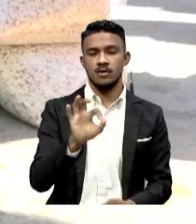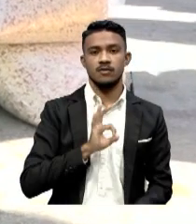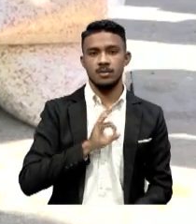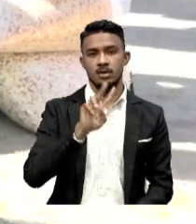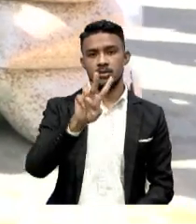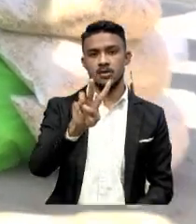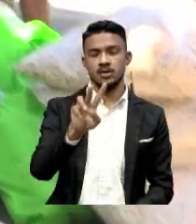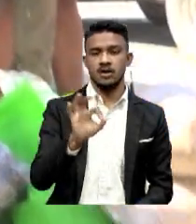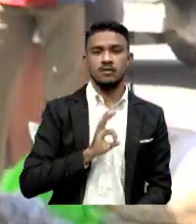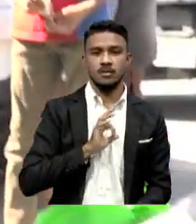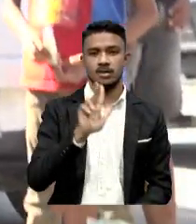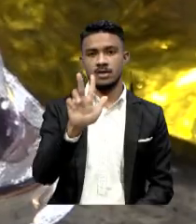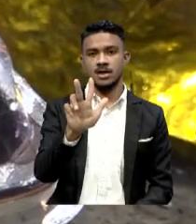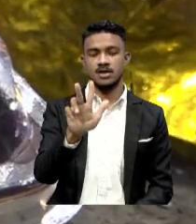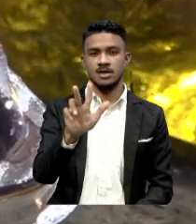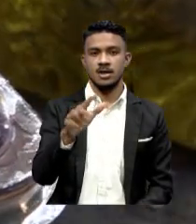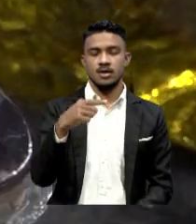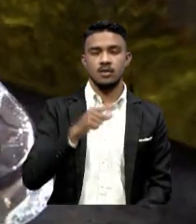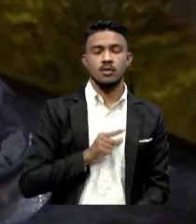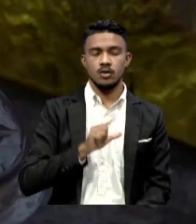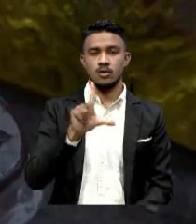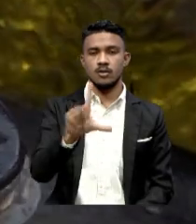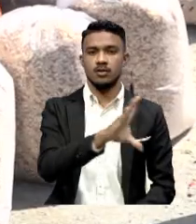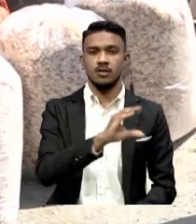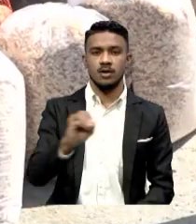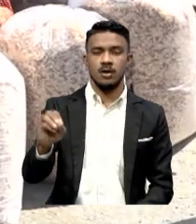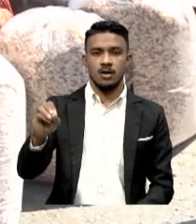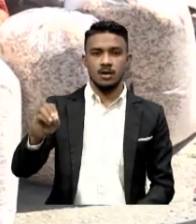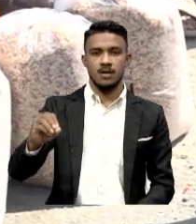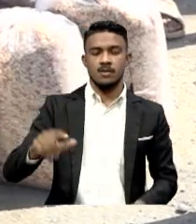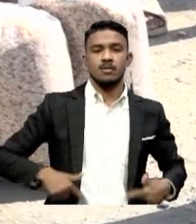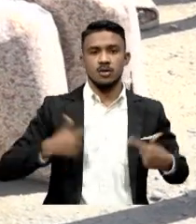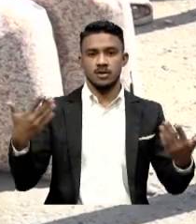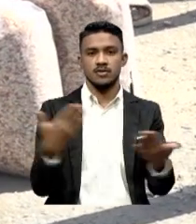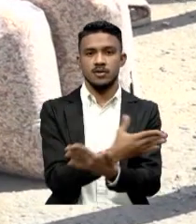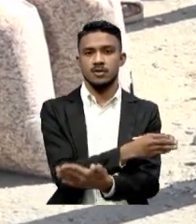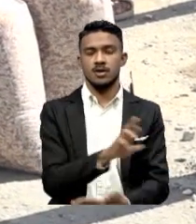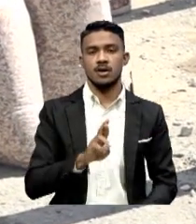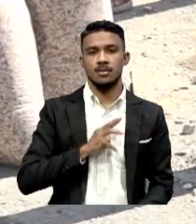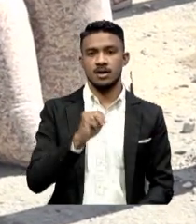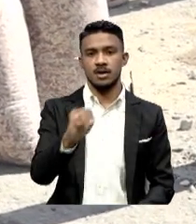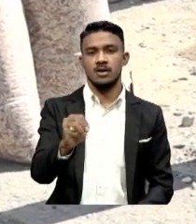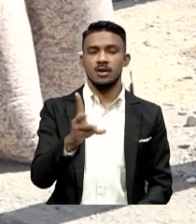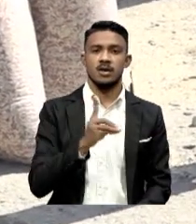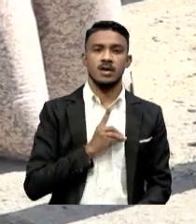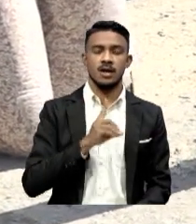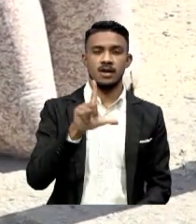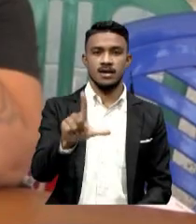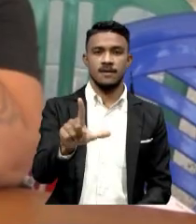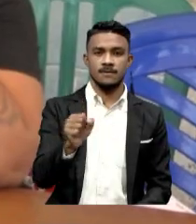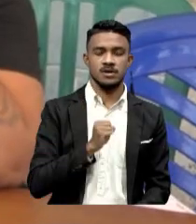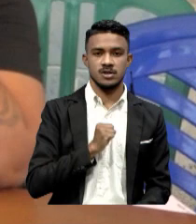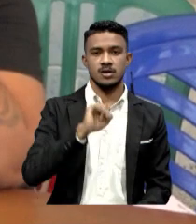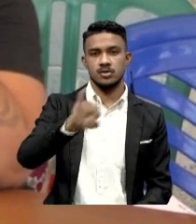2, Fomento 3, Golgota, Morisfon, Posto Penal, Ramelau, Delta, São José, no